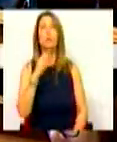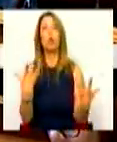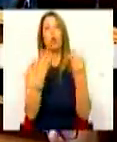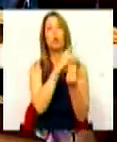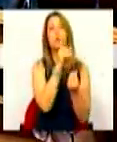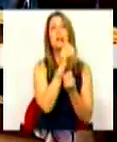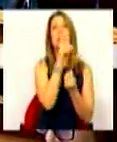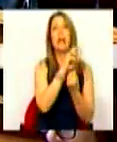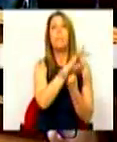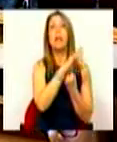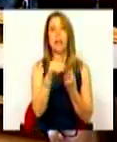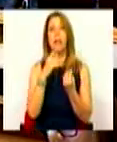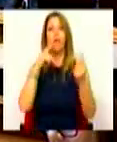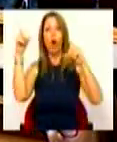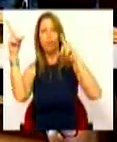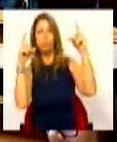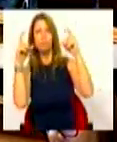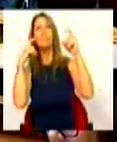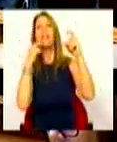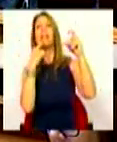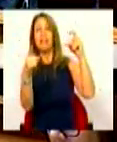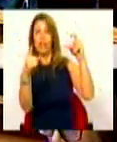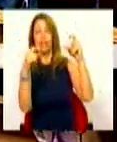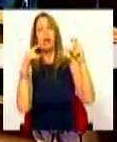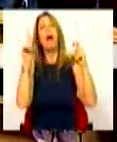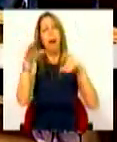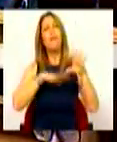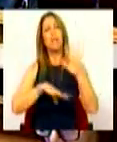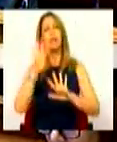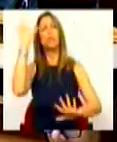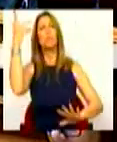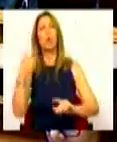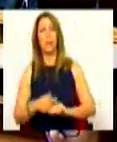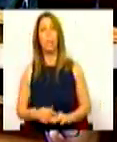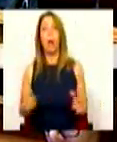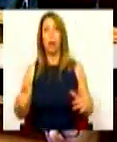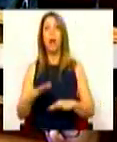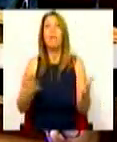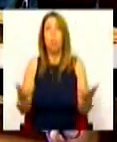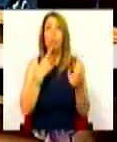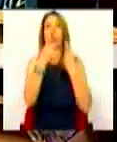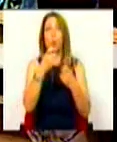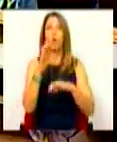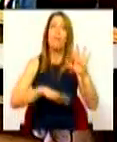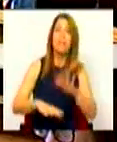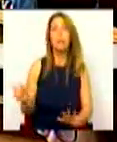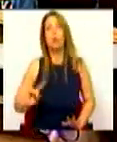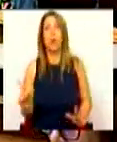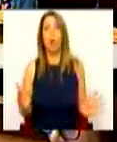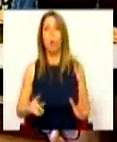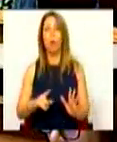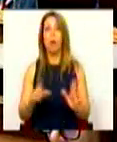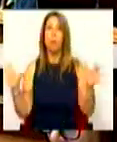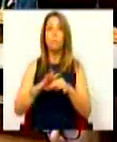uma selfie a dizer fazemos pelo clima. E a pergunta que fica é, fazemos pelo clima ou não fazemos pelo clima, senhores deputados?